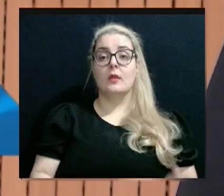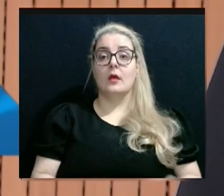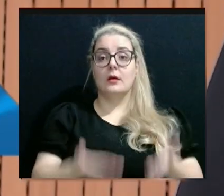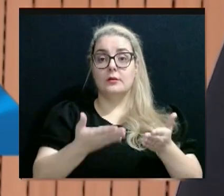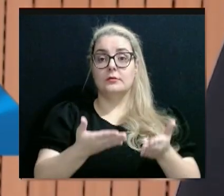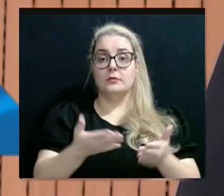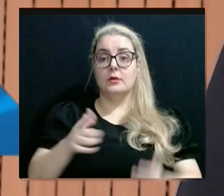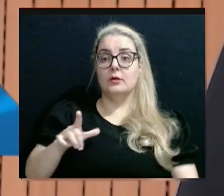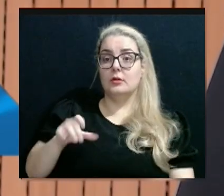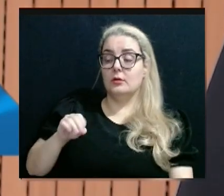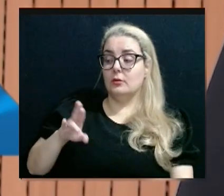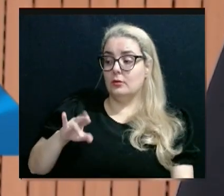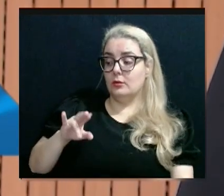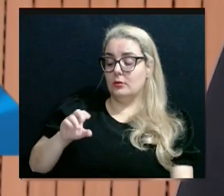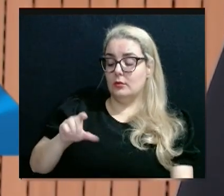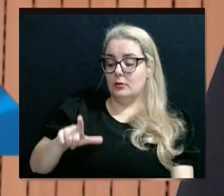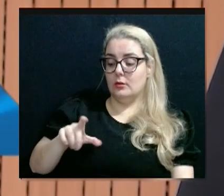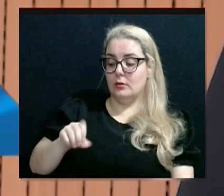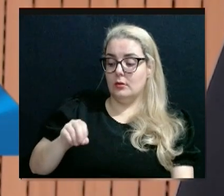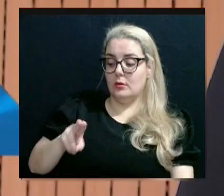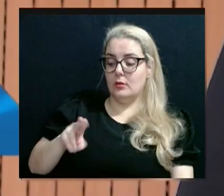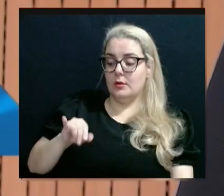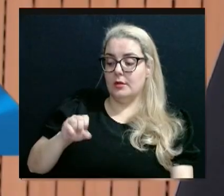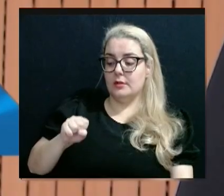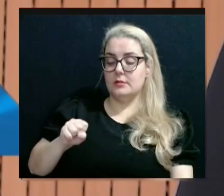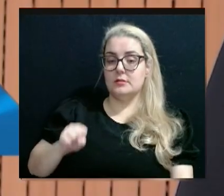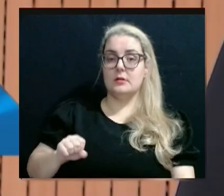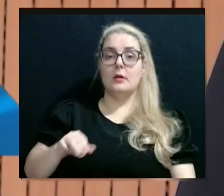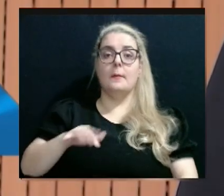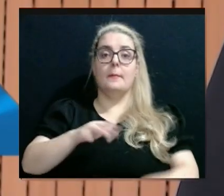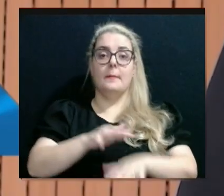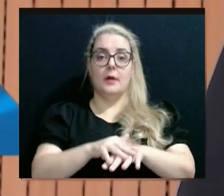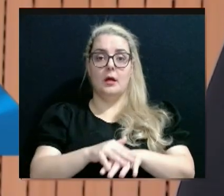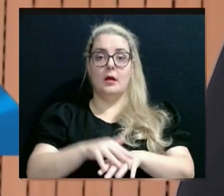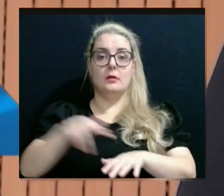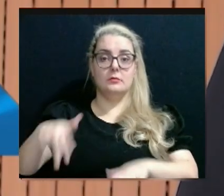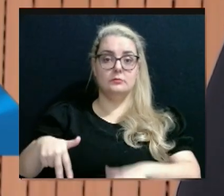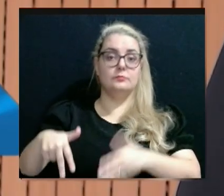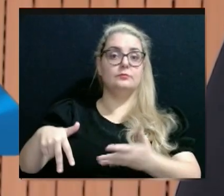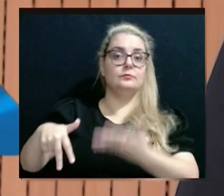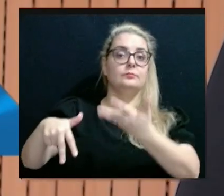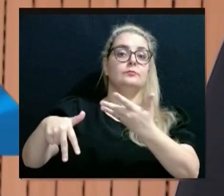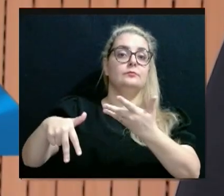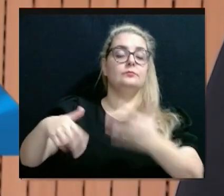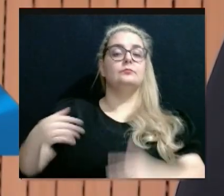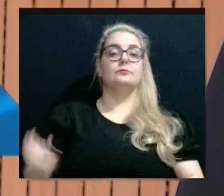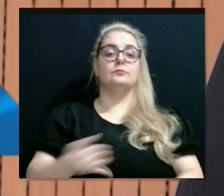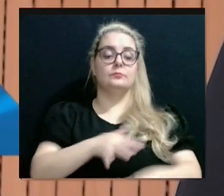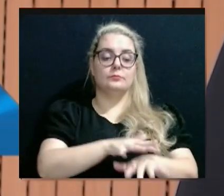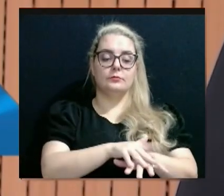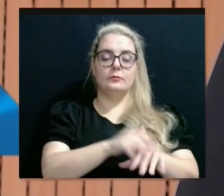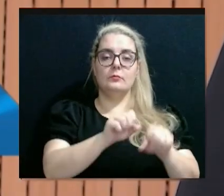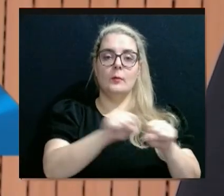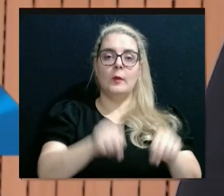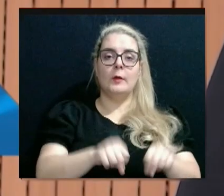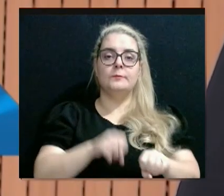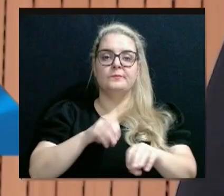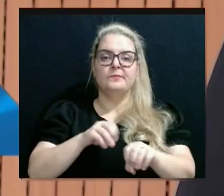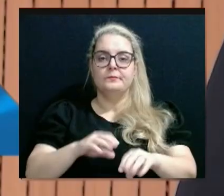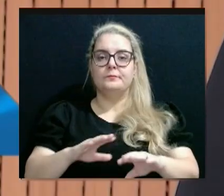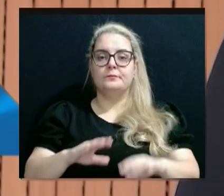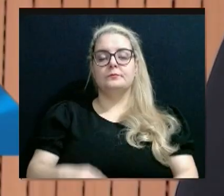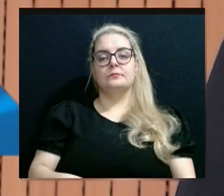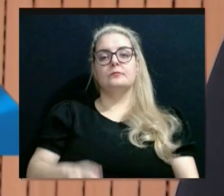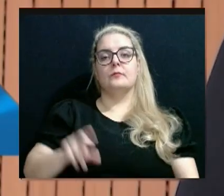Braille, divulgando e destacando a importância do sistema Braille na educação,